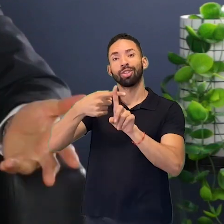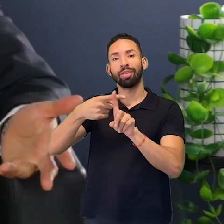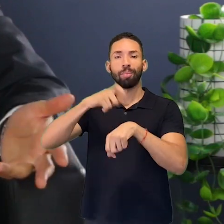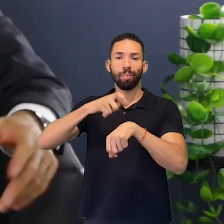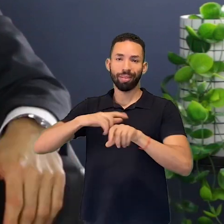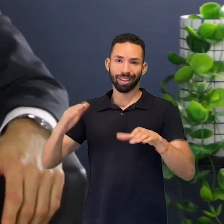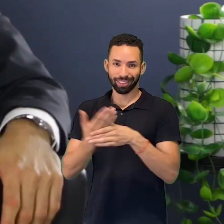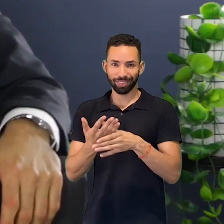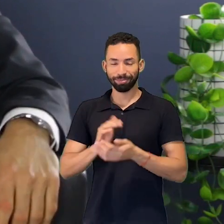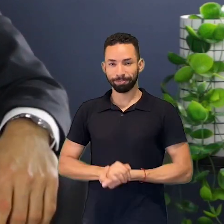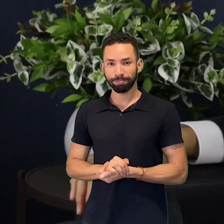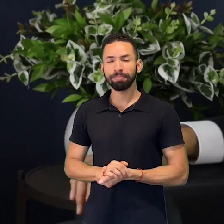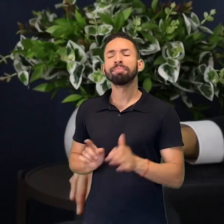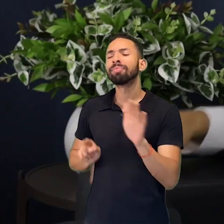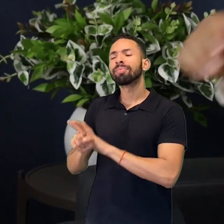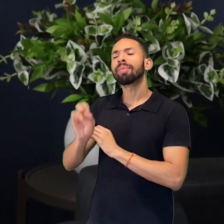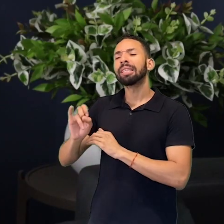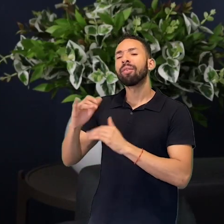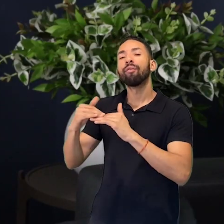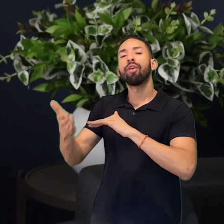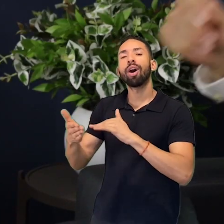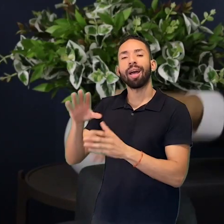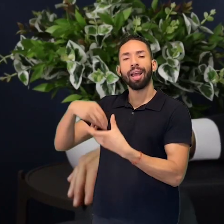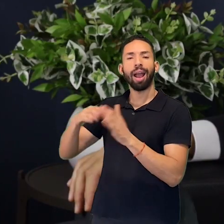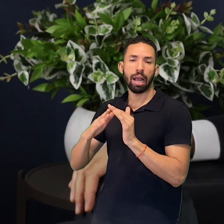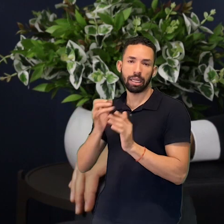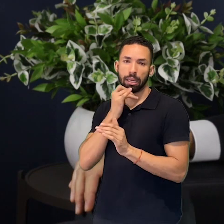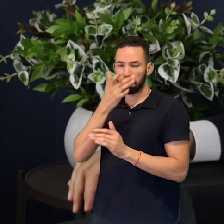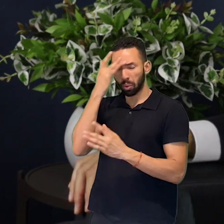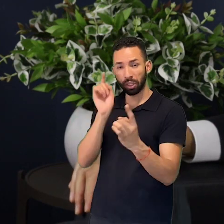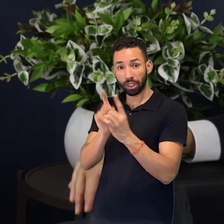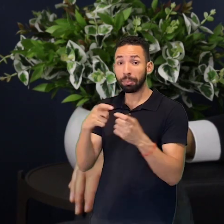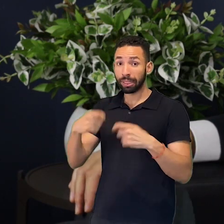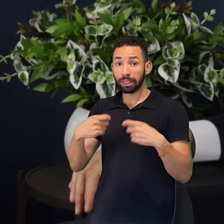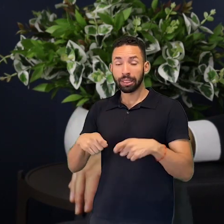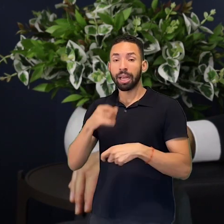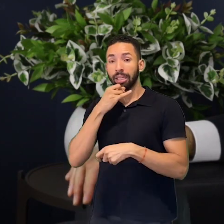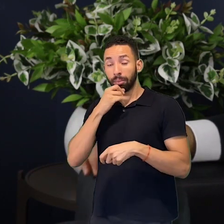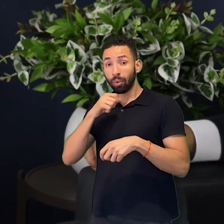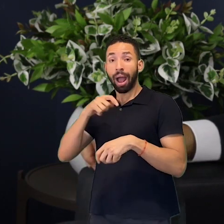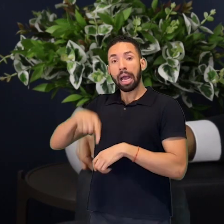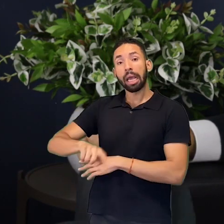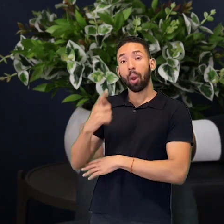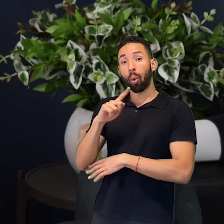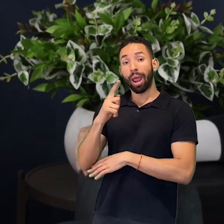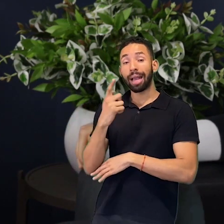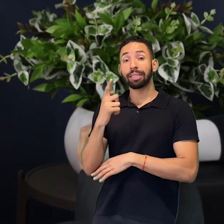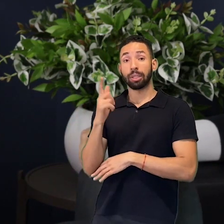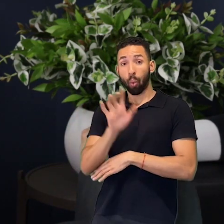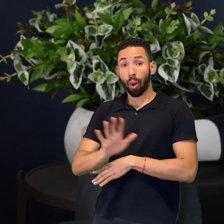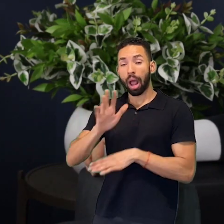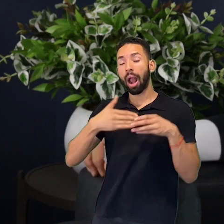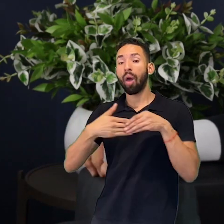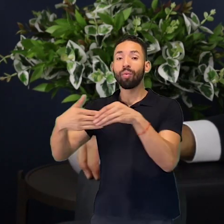resultado positivo nessas ações. E no caso dos tratamentos fora do domicílio, por exemplo, um assistido que precisa se deslocar aqui de